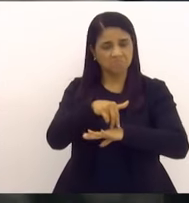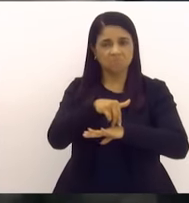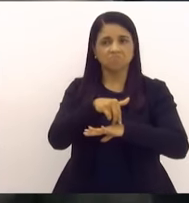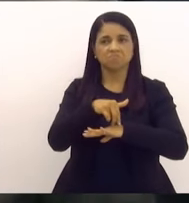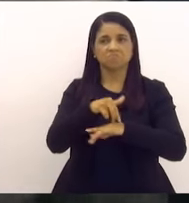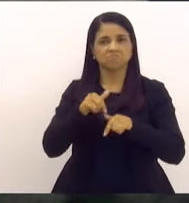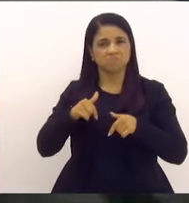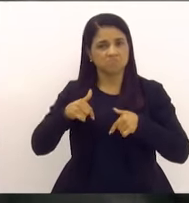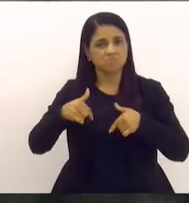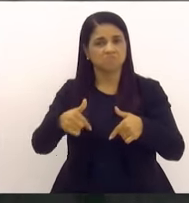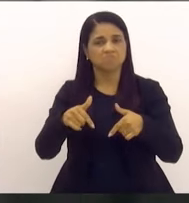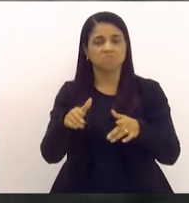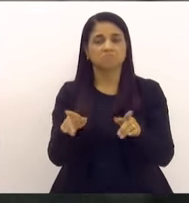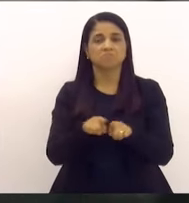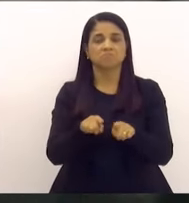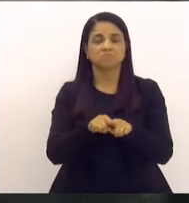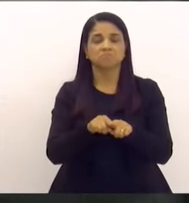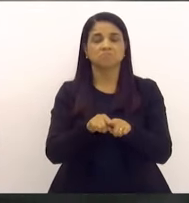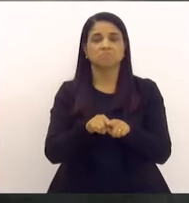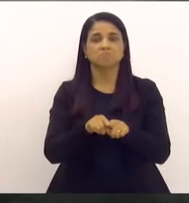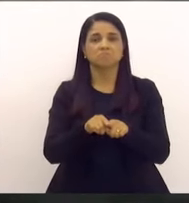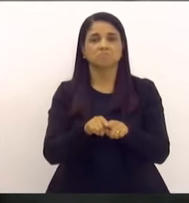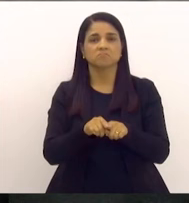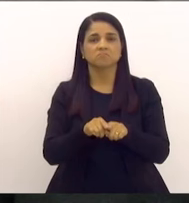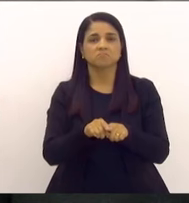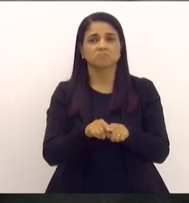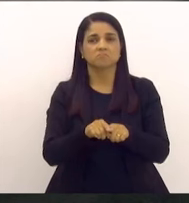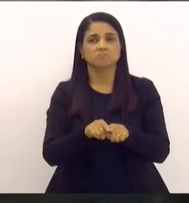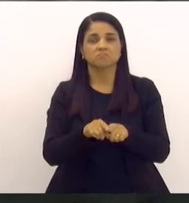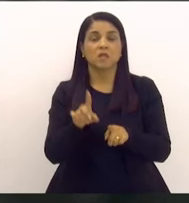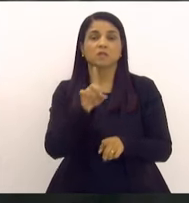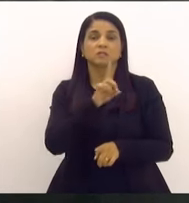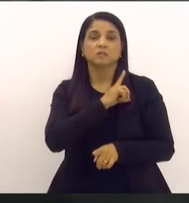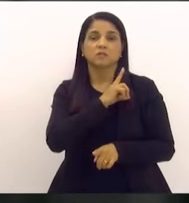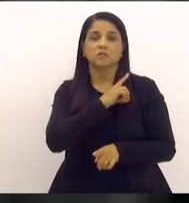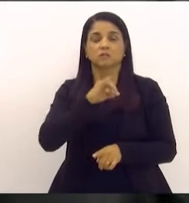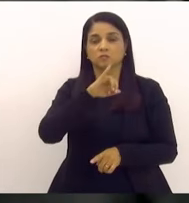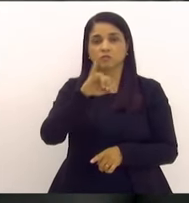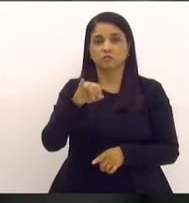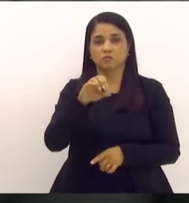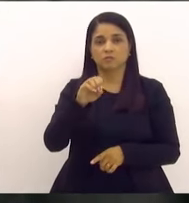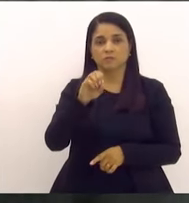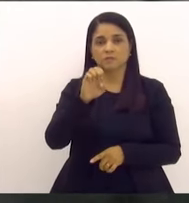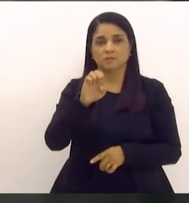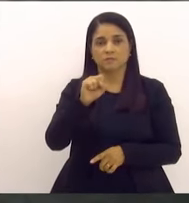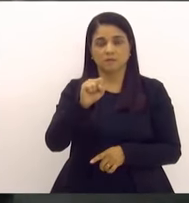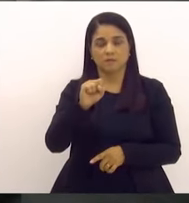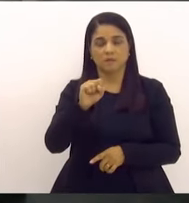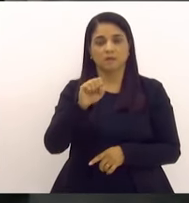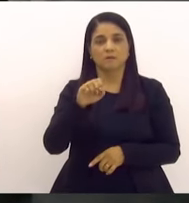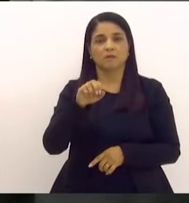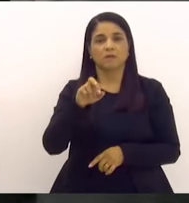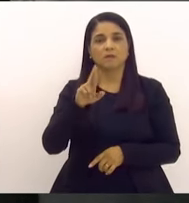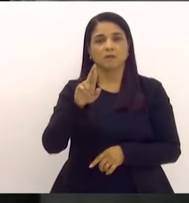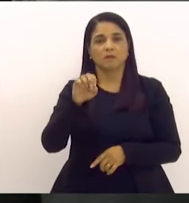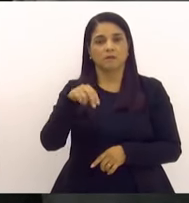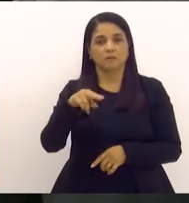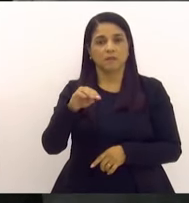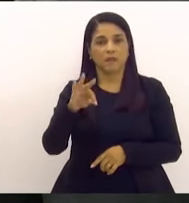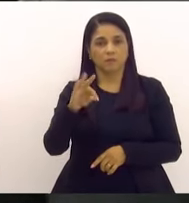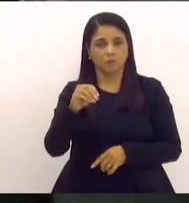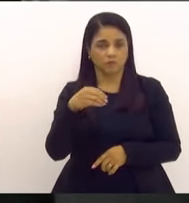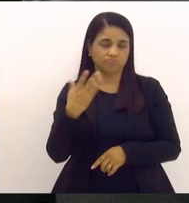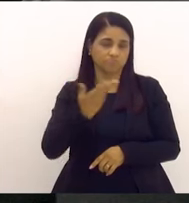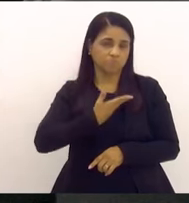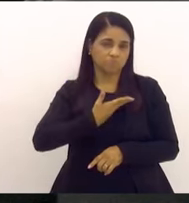nossa sessão. Eu queria aqui fazer um parêntese ao delegado Zé Renato Torres, que é um amigo pessoal que eu tenho, e